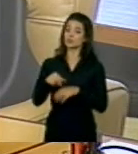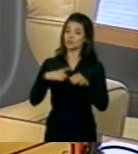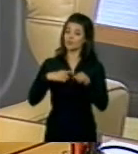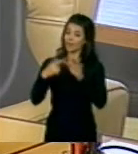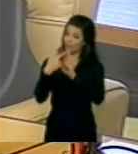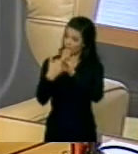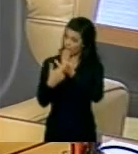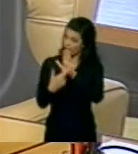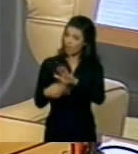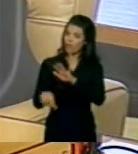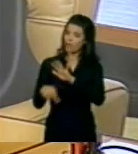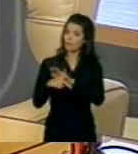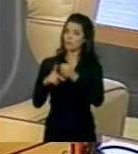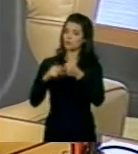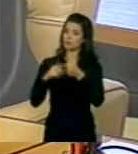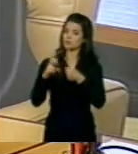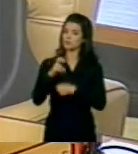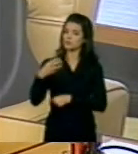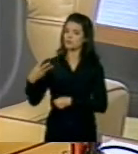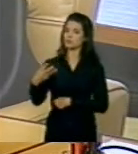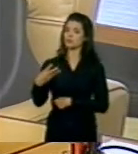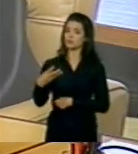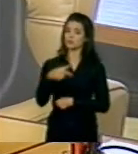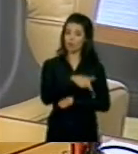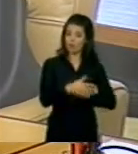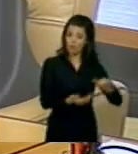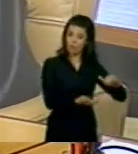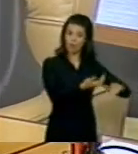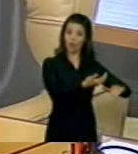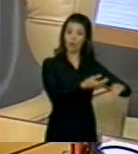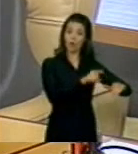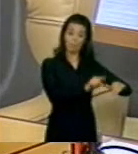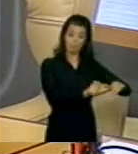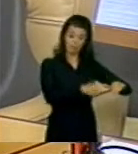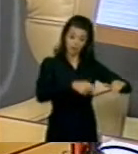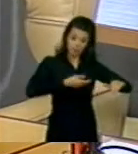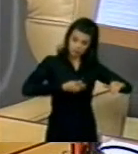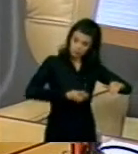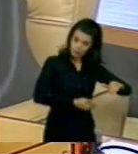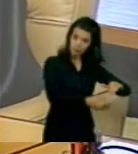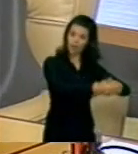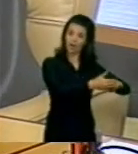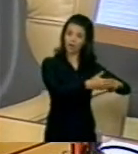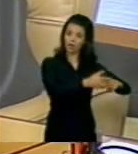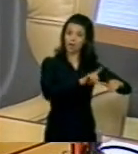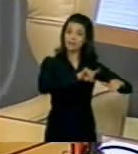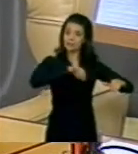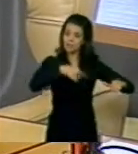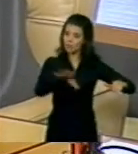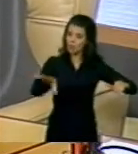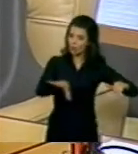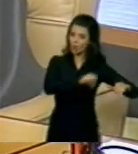do parágrafo 3º do artigo 53, para que a Casa do Congresso possa, daí, ou seja, depois de recebida a